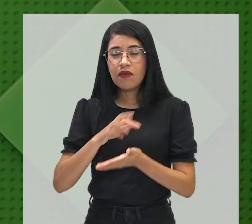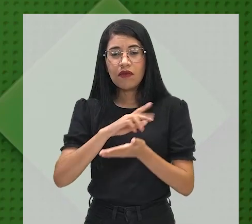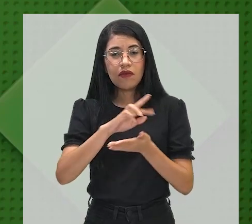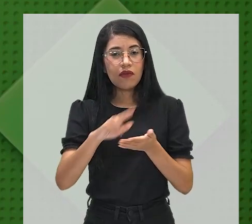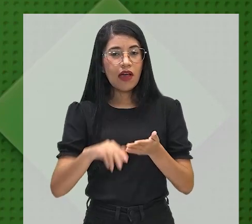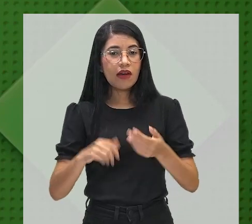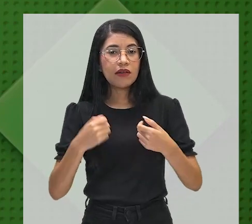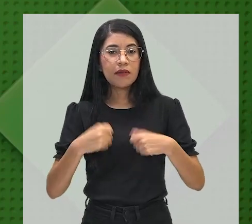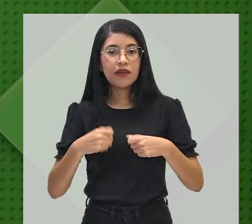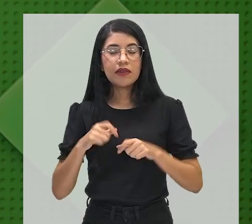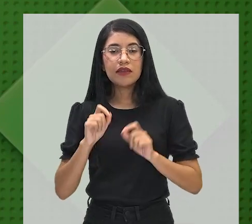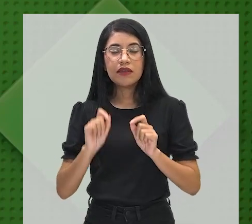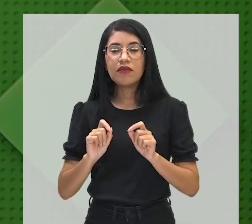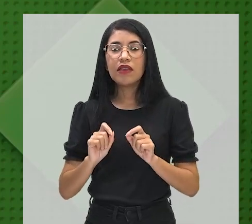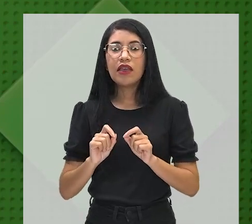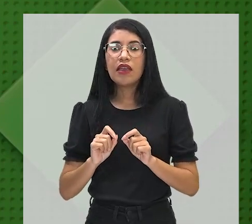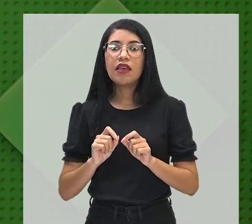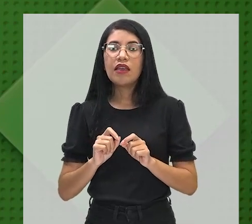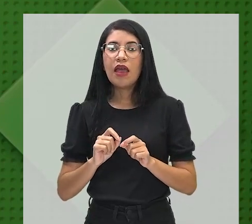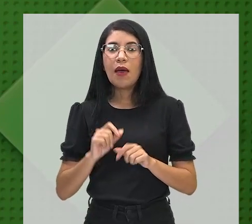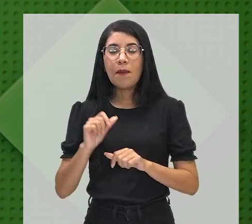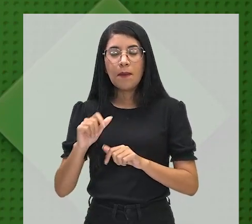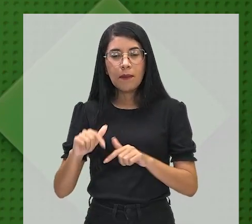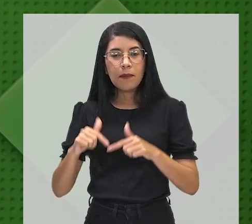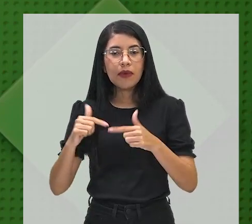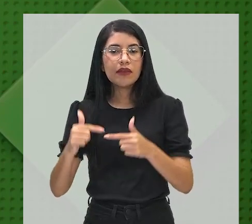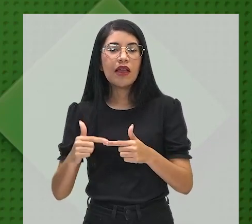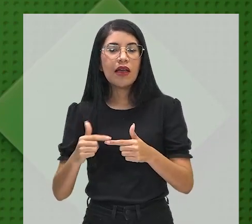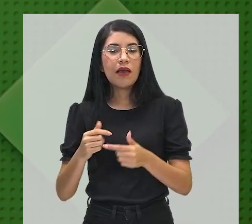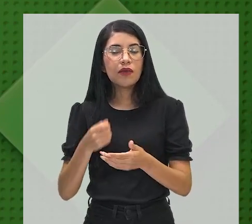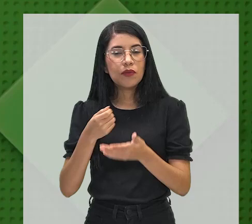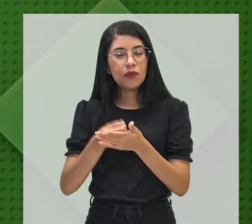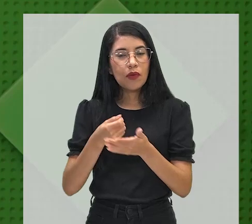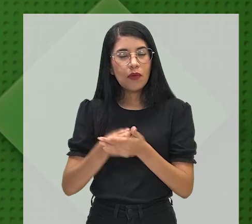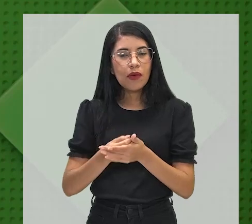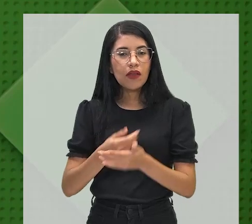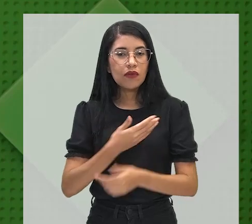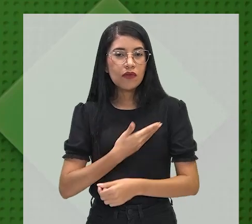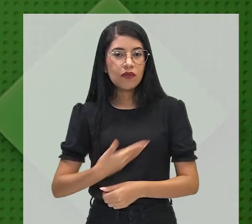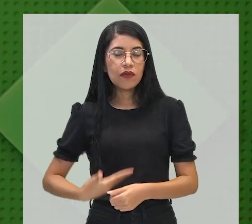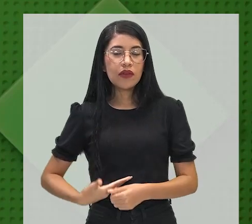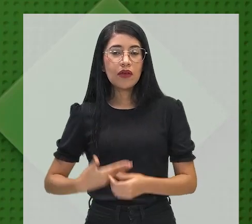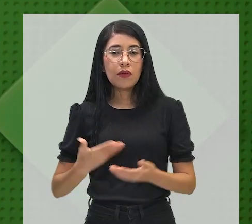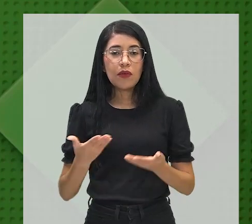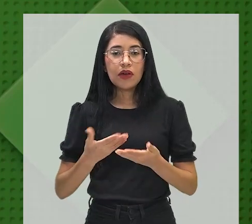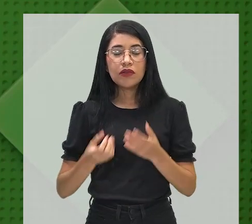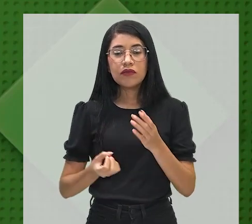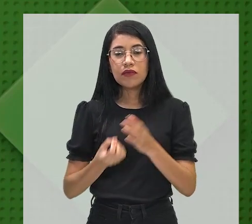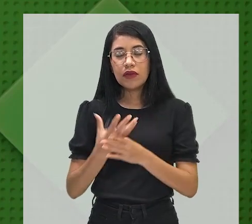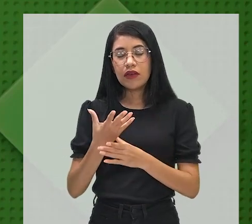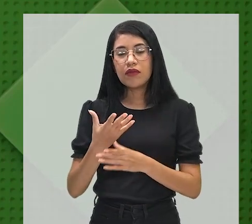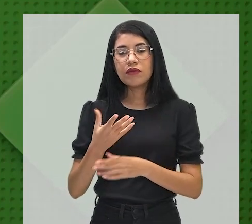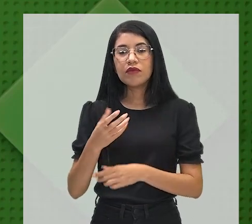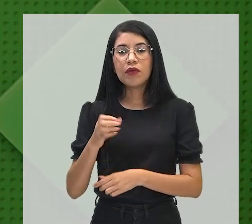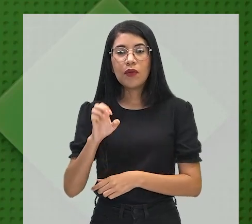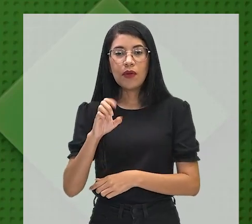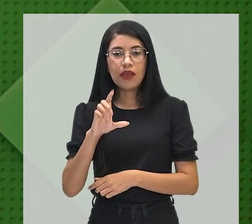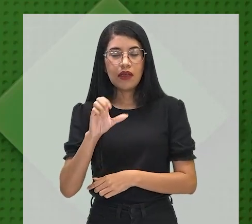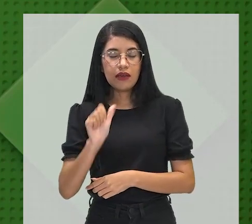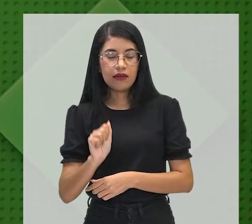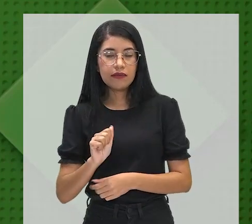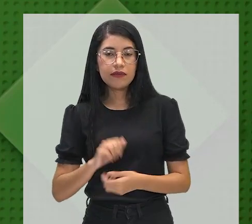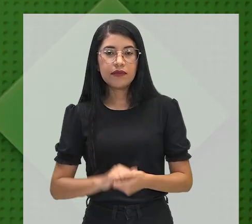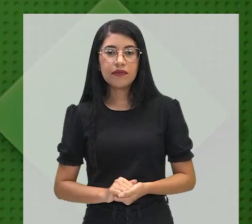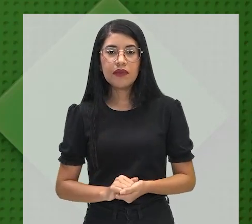eram precisos serem feitas, né, aos governantes. Por isso, houve a criação do ECA. E quais são